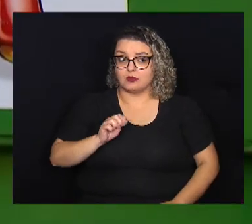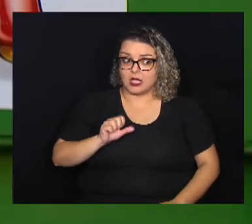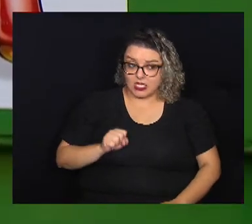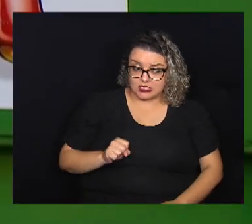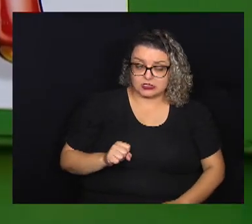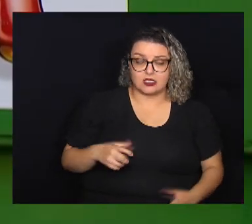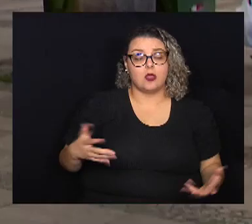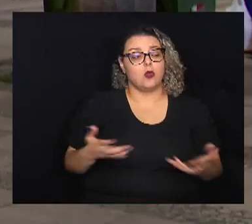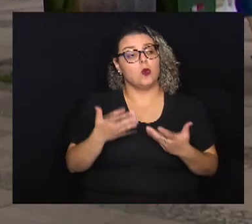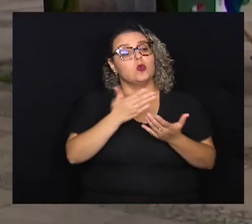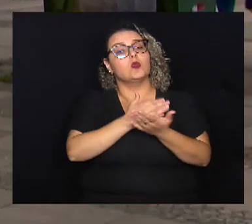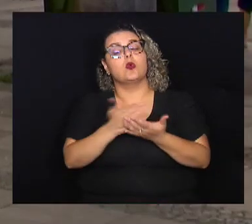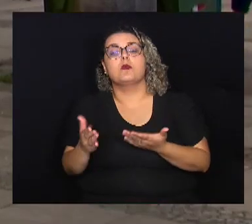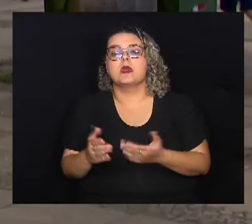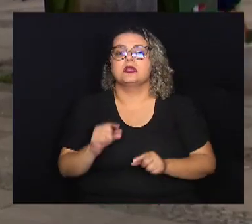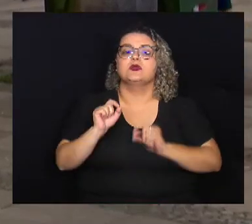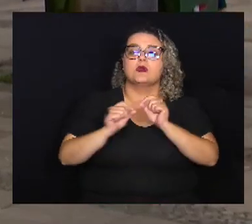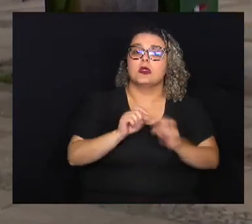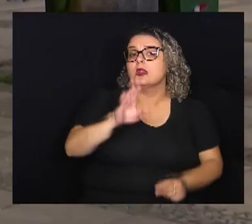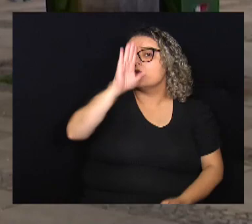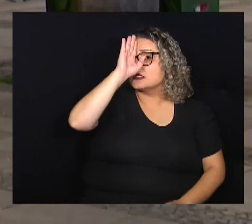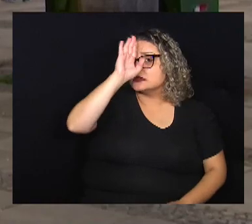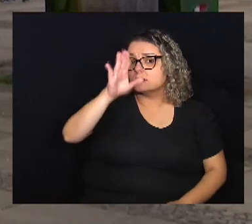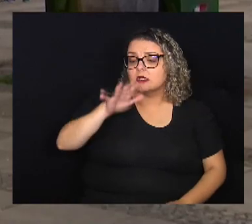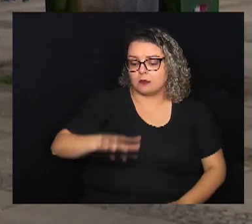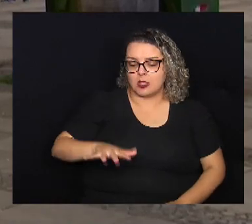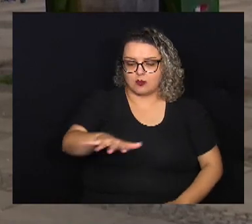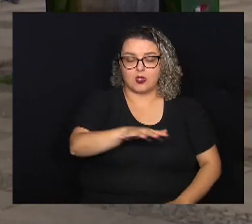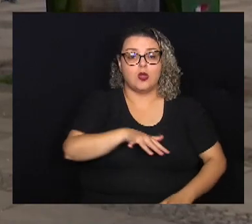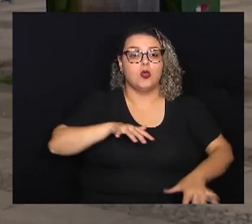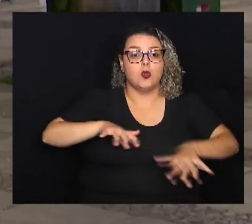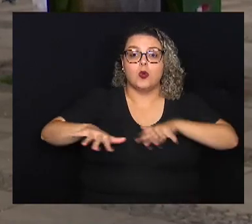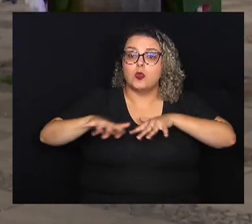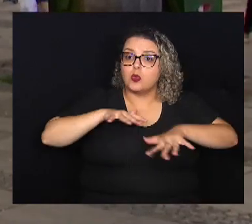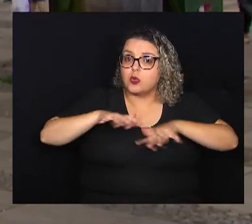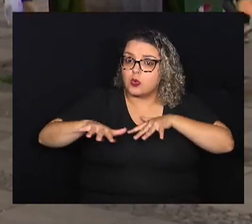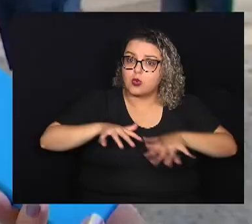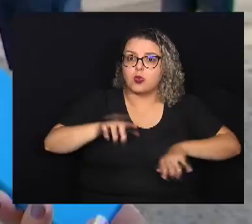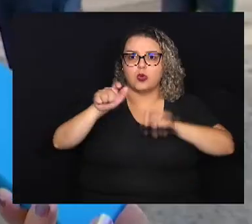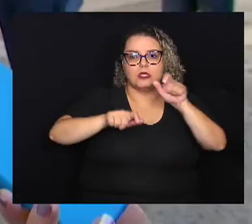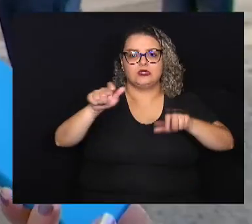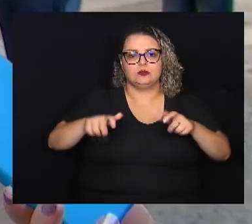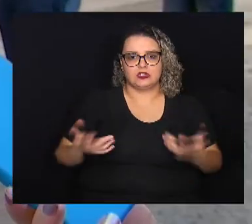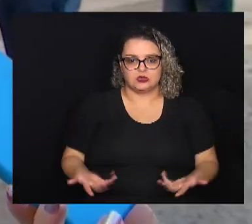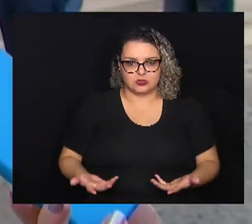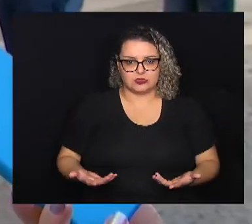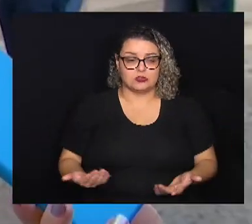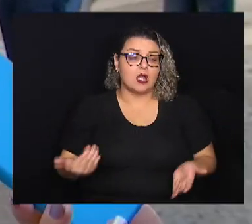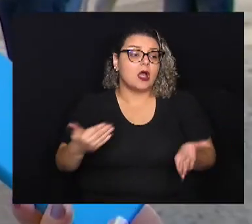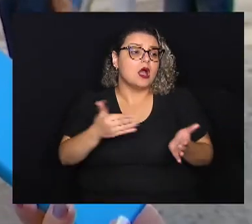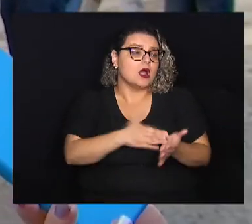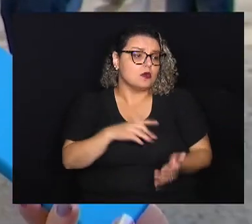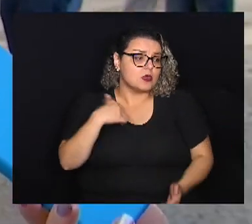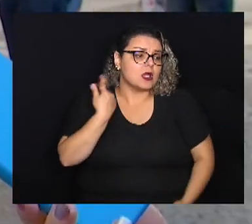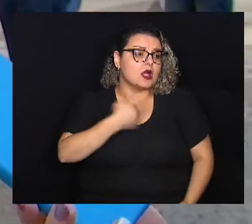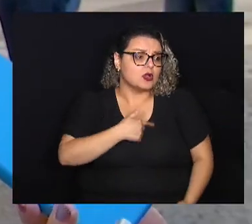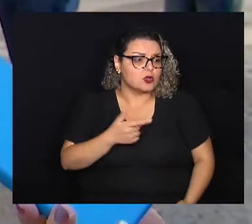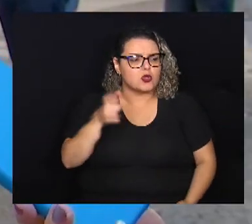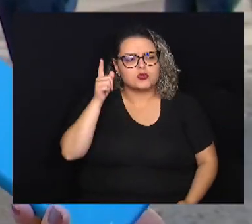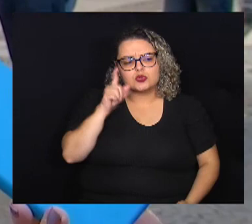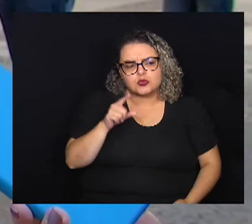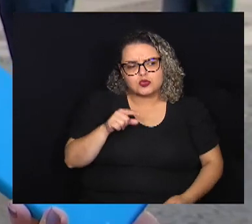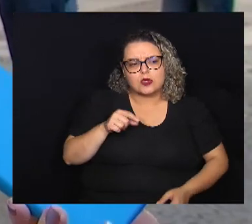é colocar nas principais áreas de movimentação de pessoas. Até para a gente poder medir